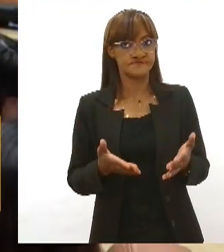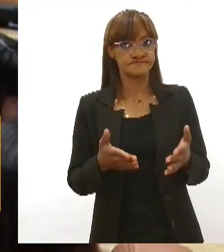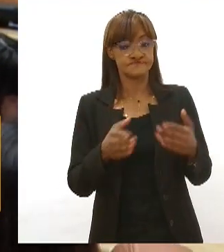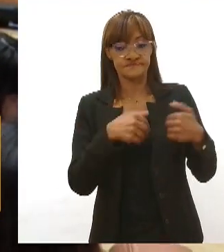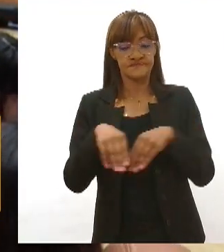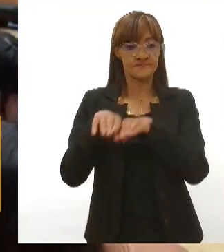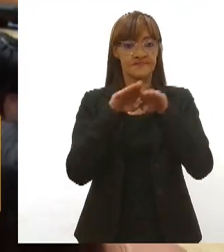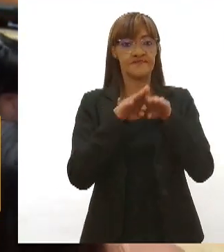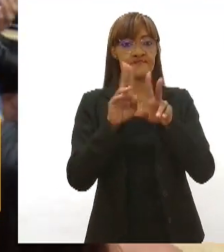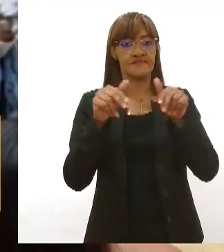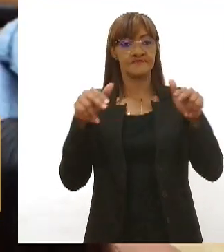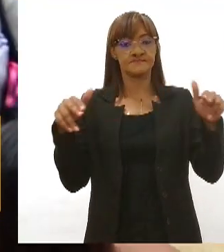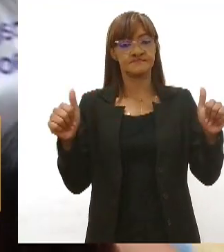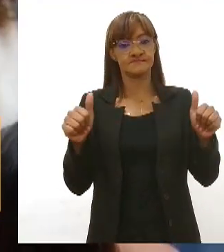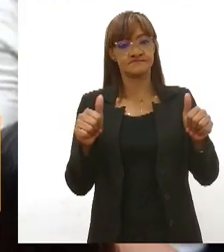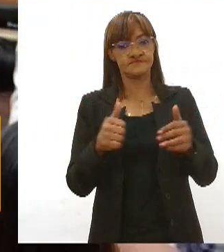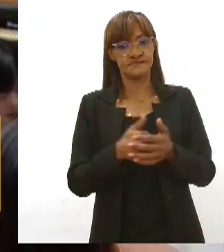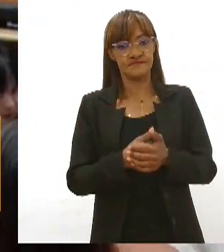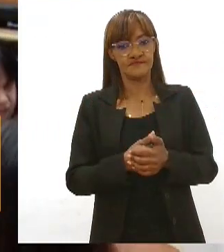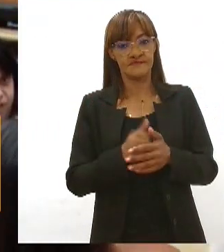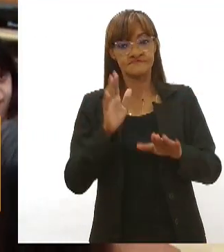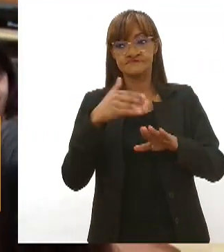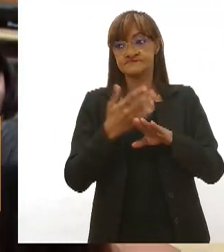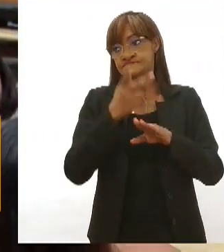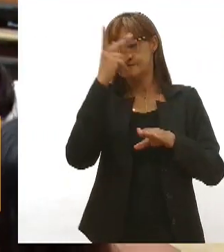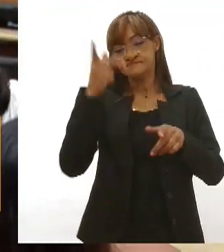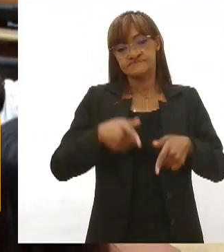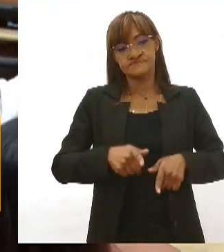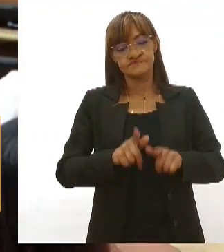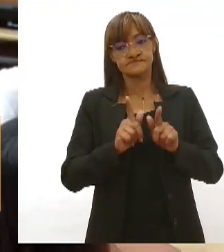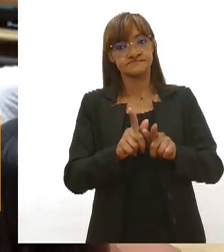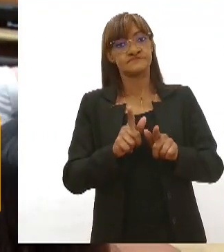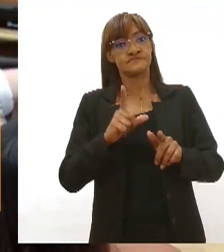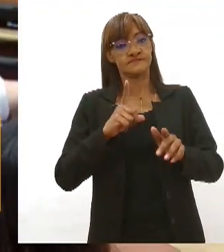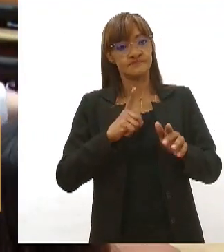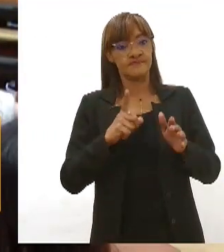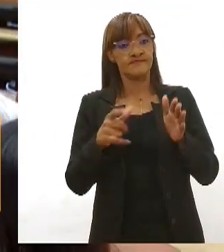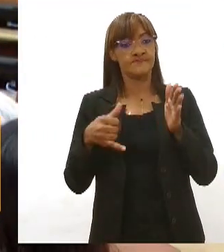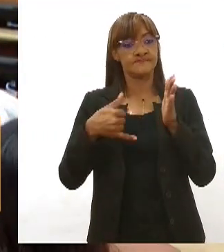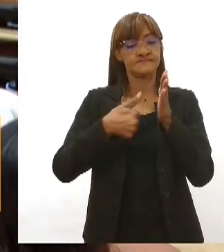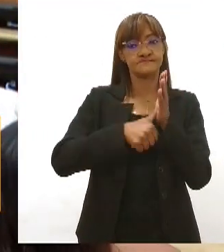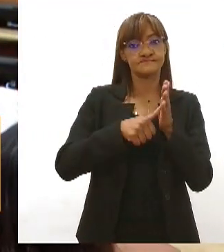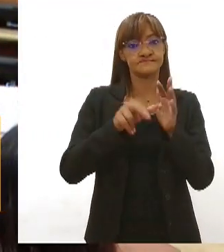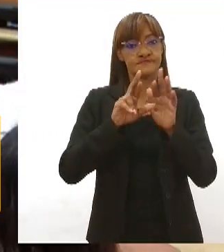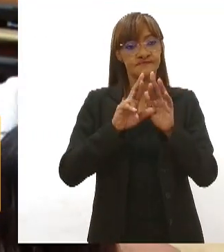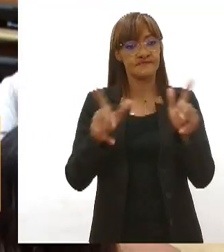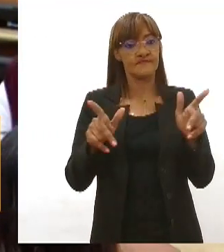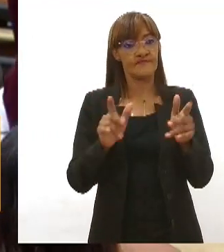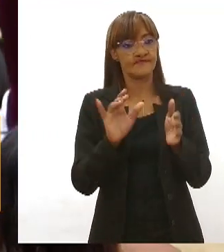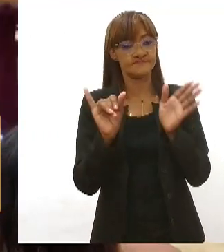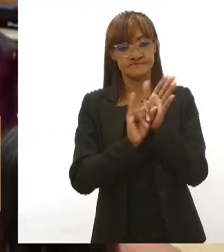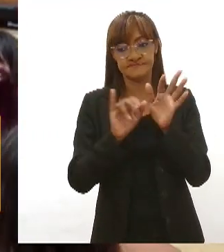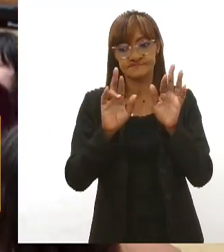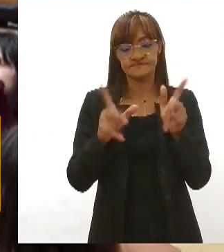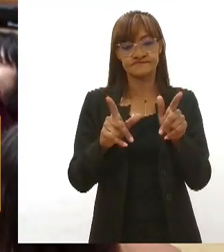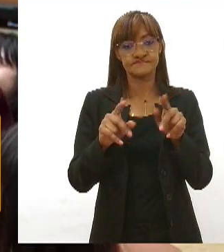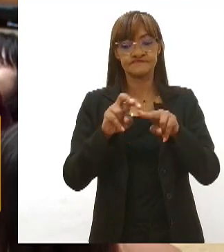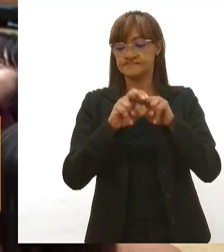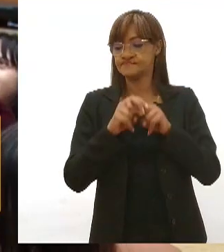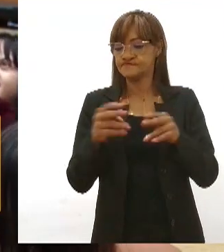gêmeo é igual. Cada um com suas particularidades, cada um com suas diferenças. Então hoje aqui a gente está celebrando